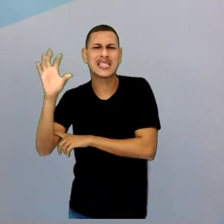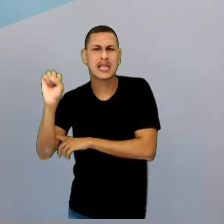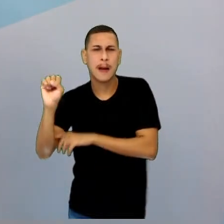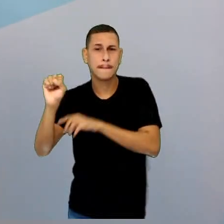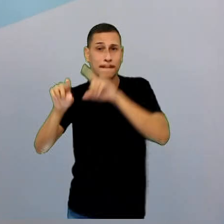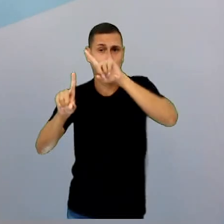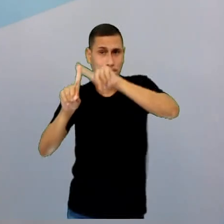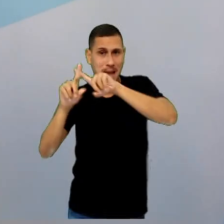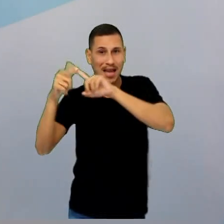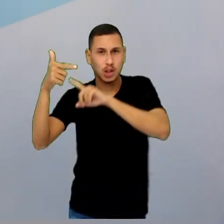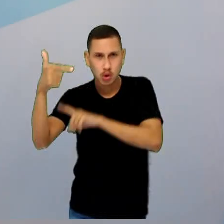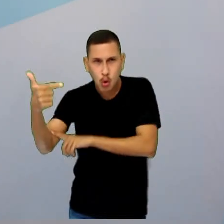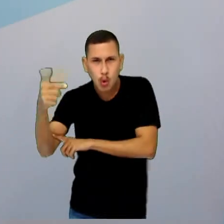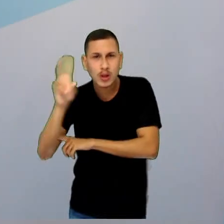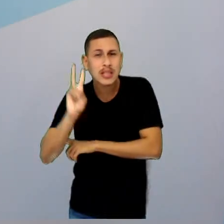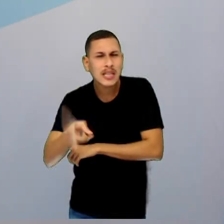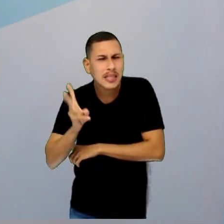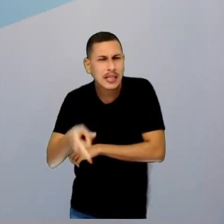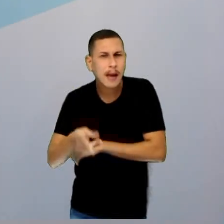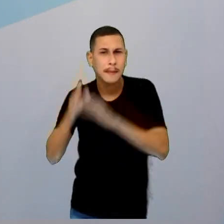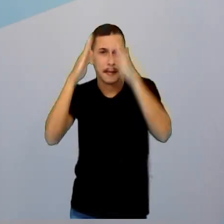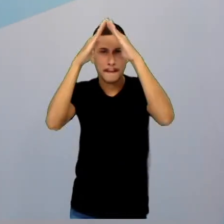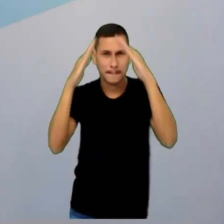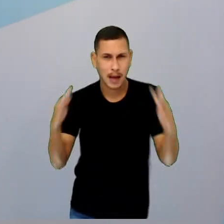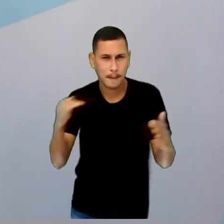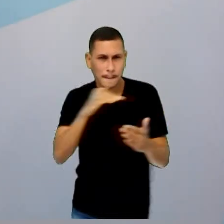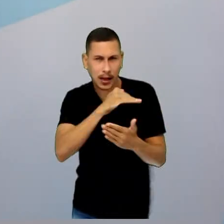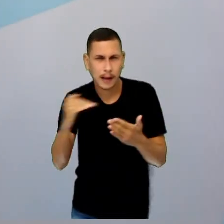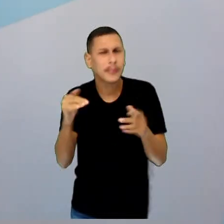Isso vai ser sempre para as pirâmides também.